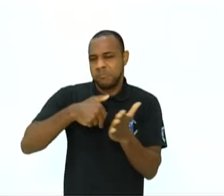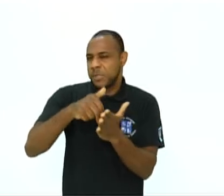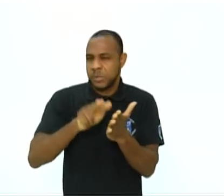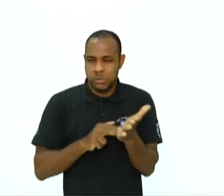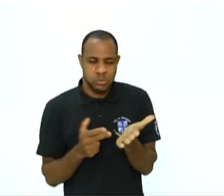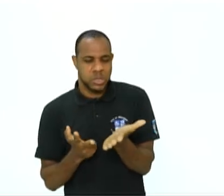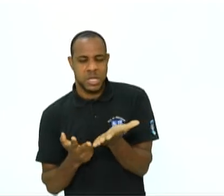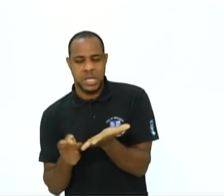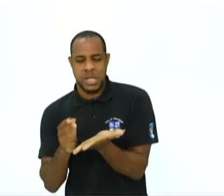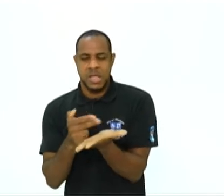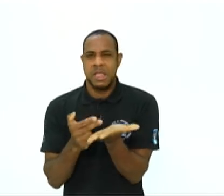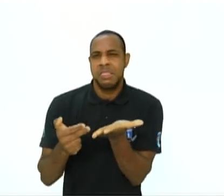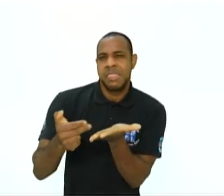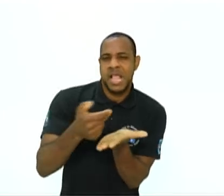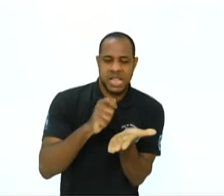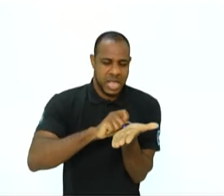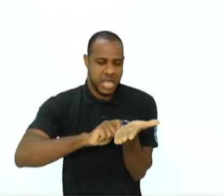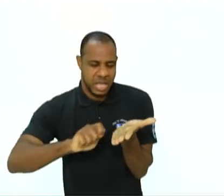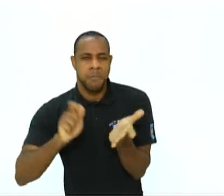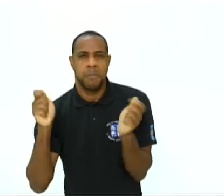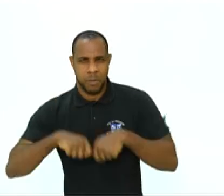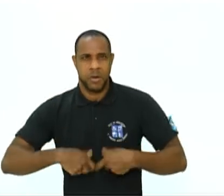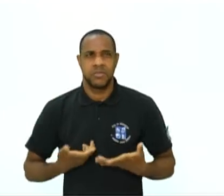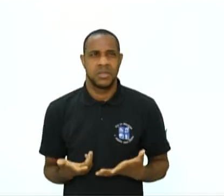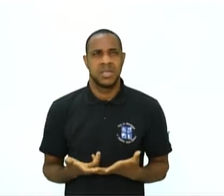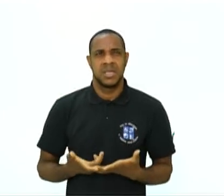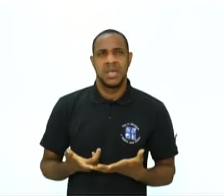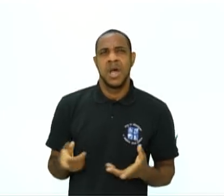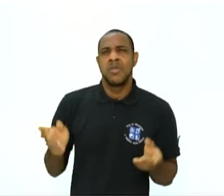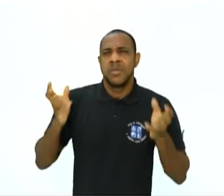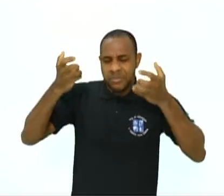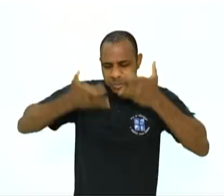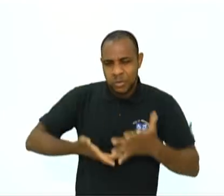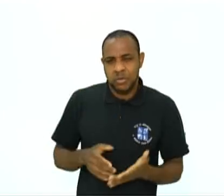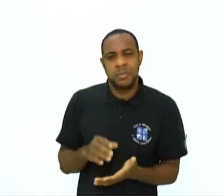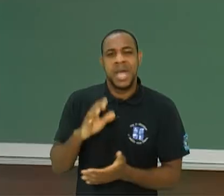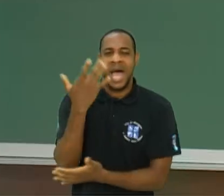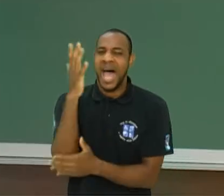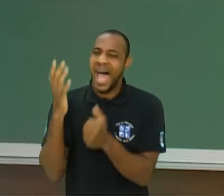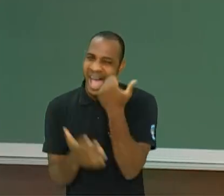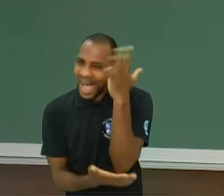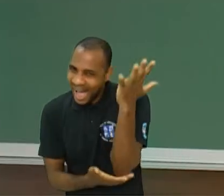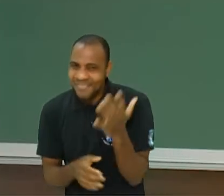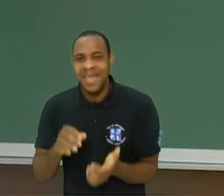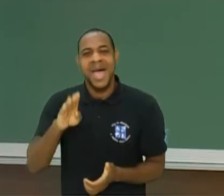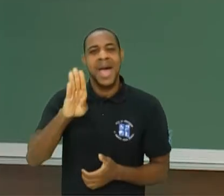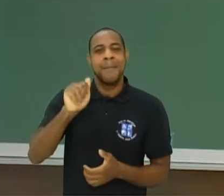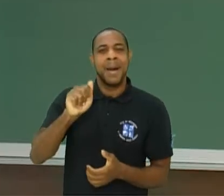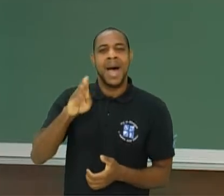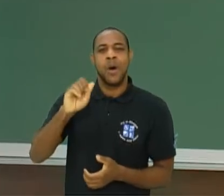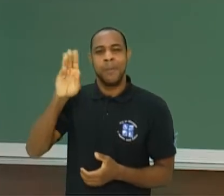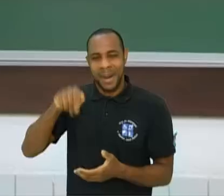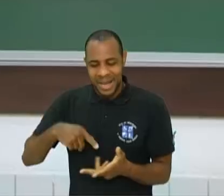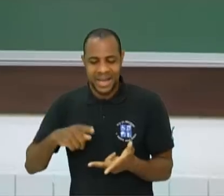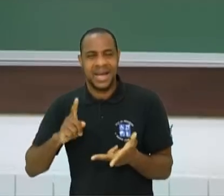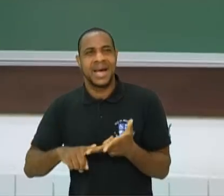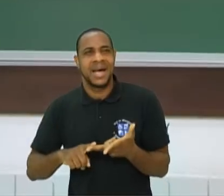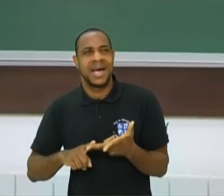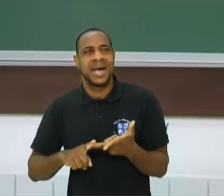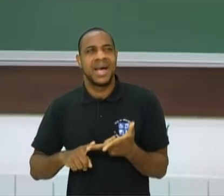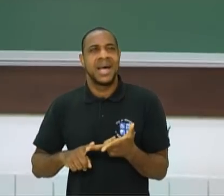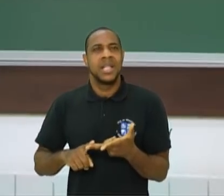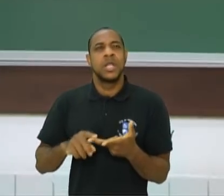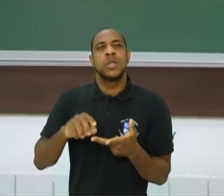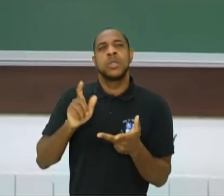desenho, né? Então, a gente falou sobre o baobá, a gente falou sobre os griós, sobre contação de história. A prof